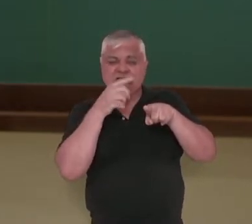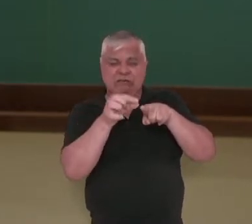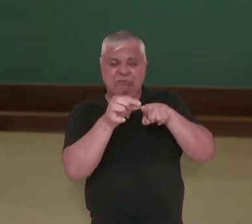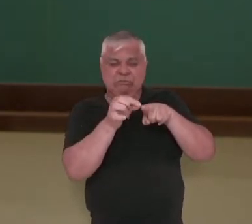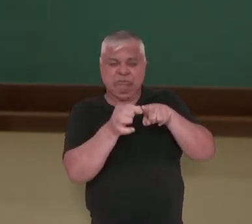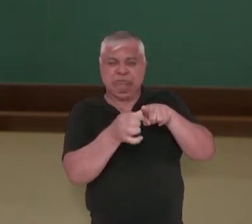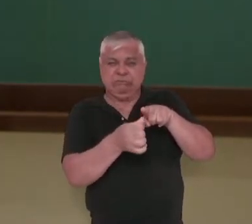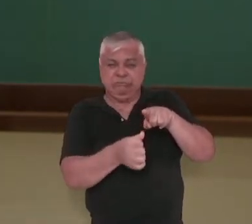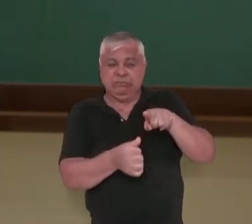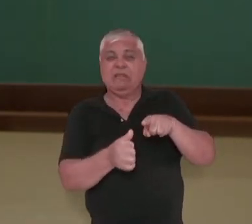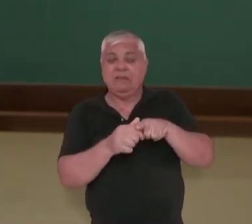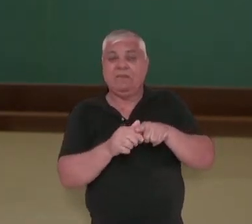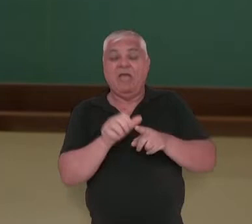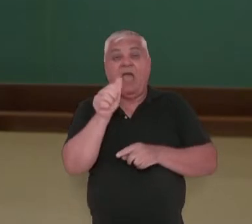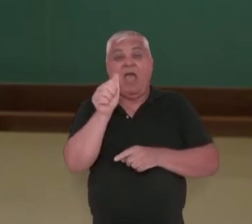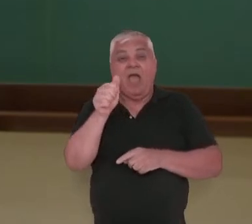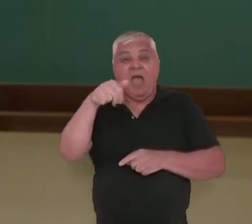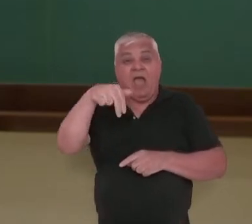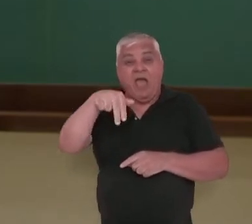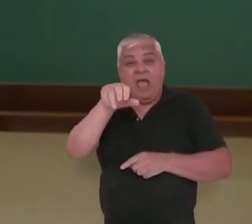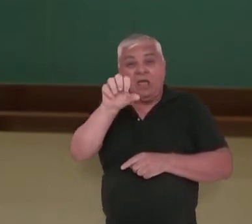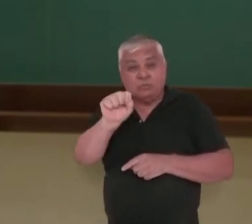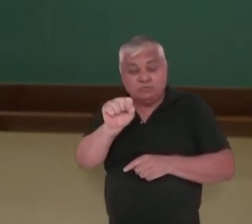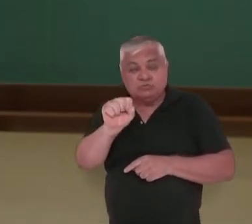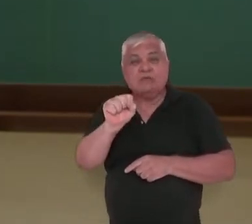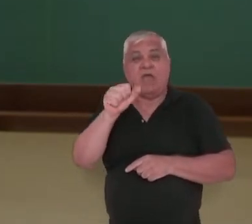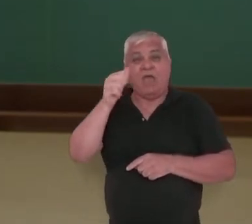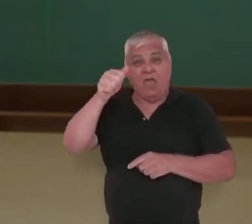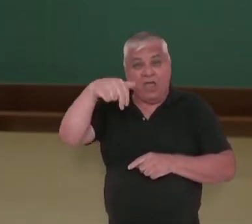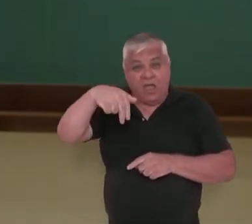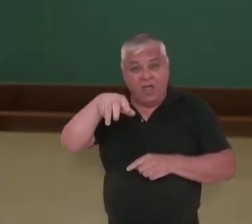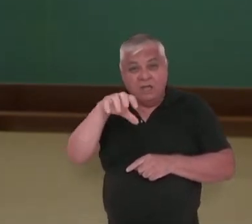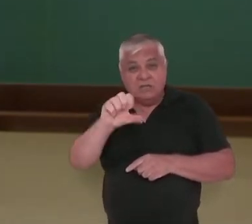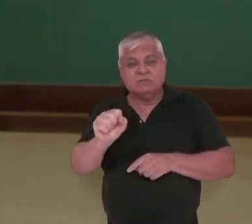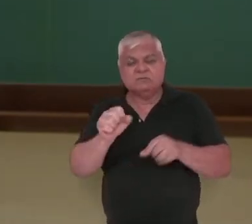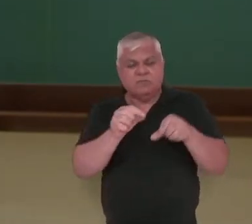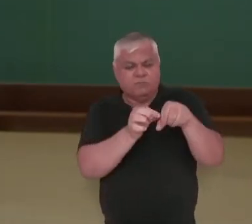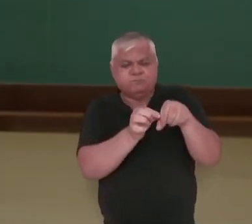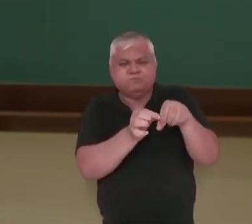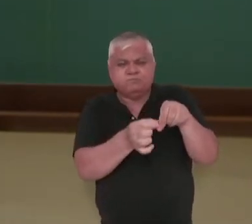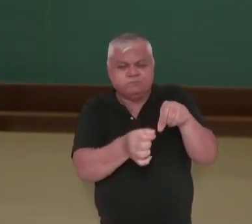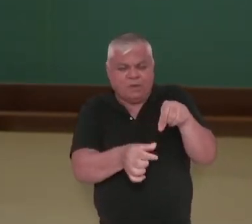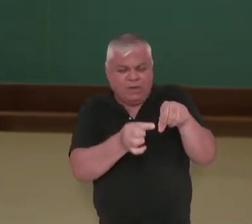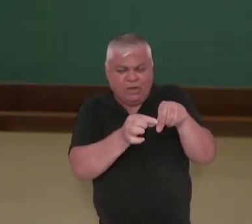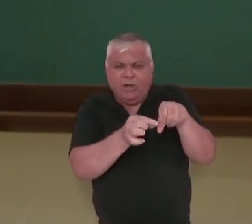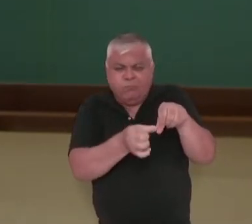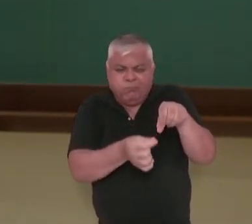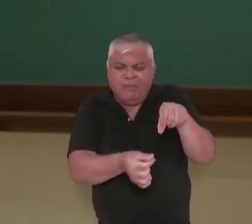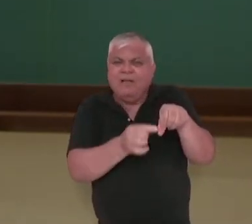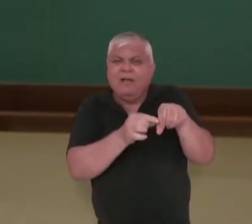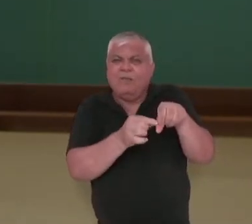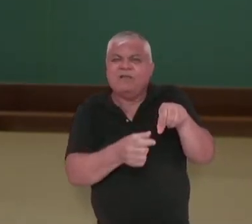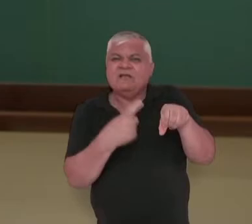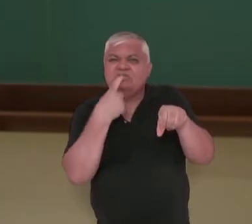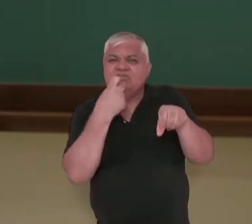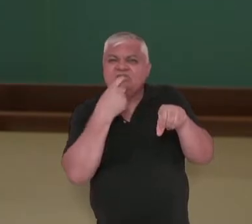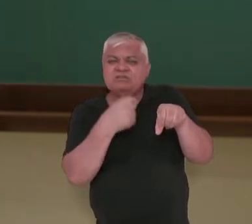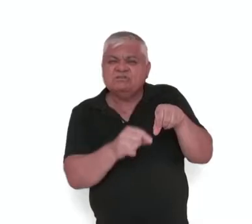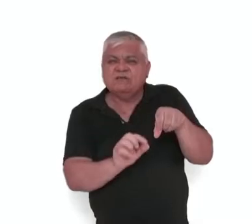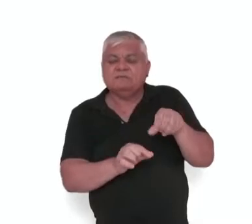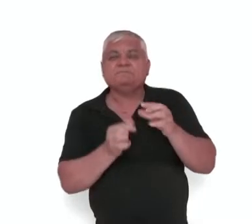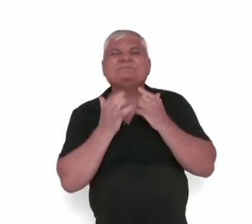do ânus, né? Então, pode ocorrer um sangramento anal. Dor de garganta, dificuldade para